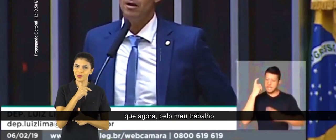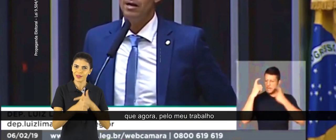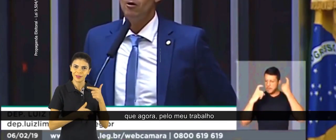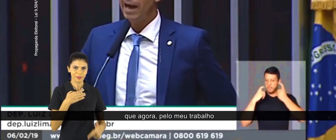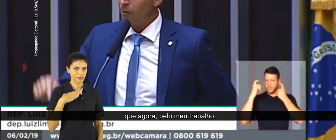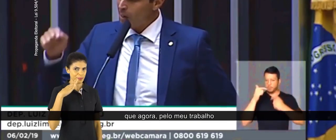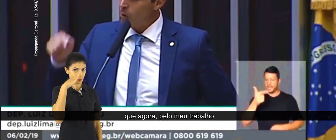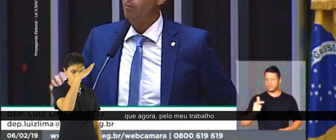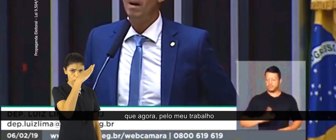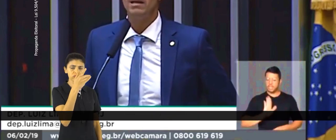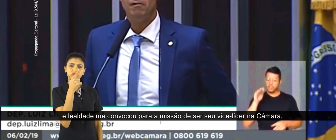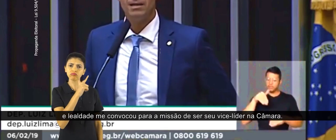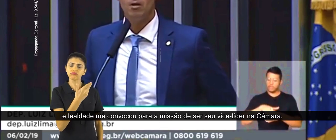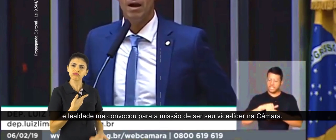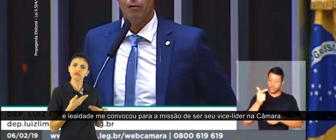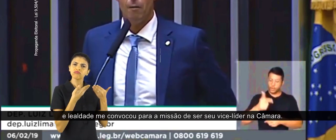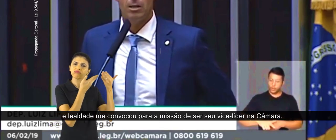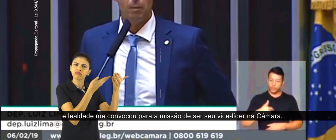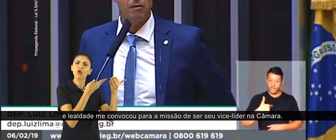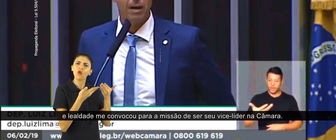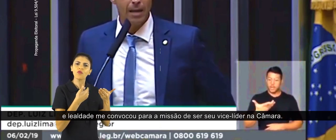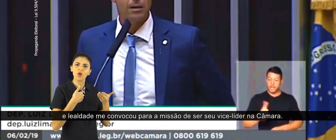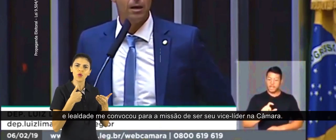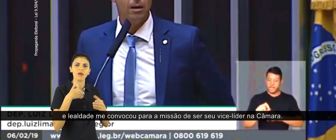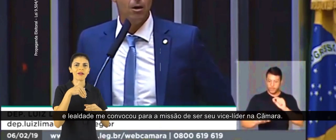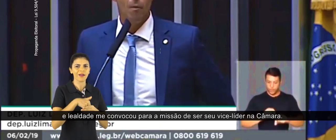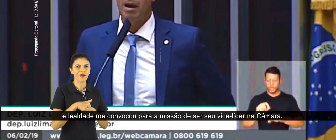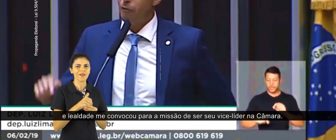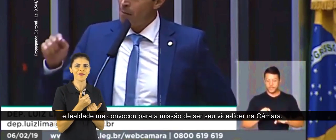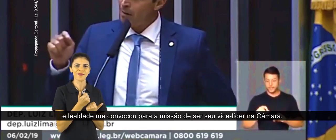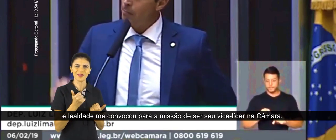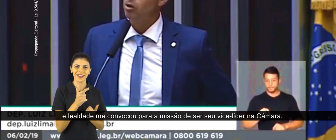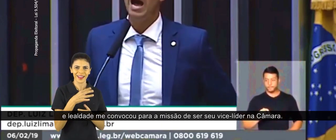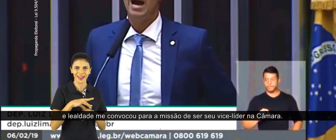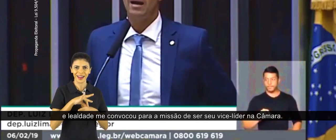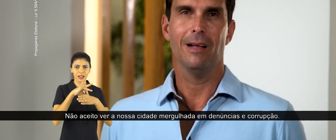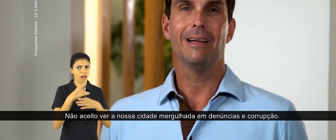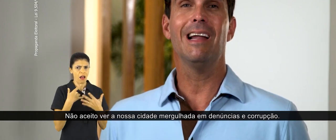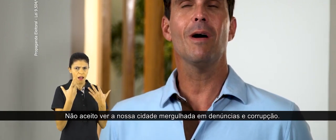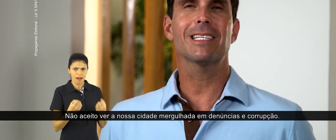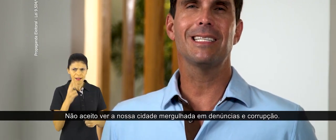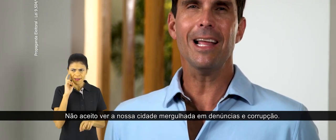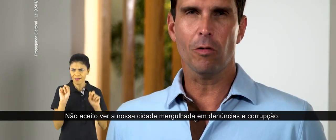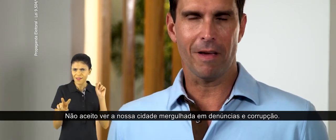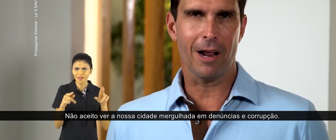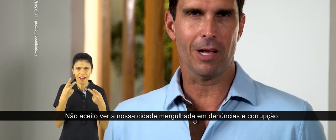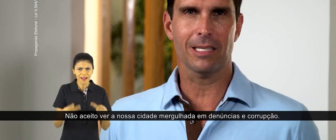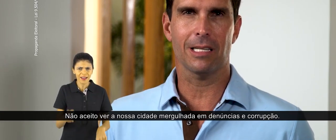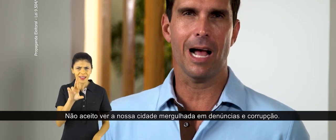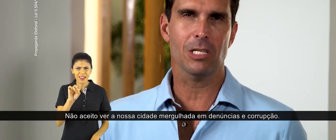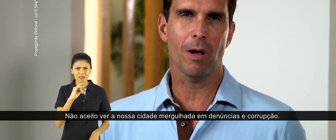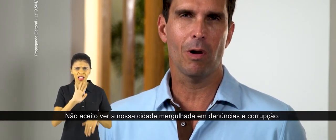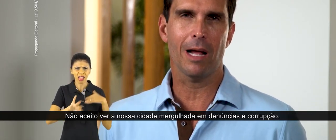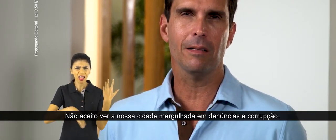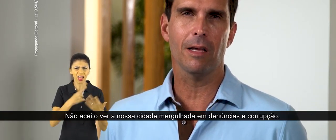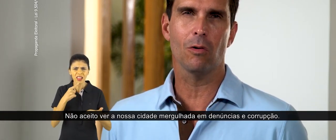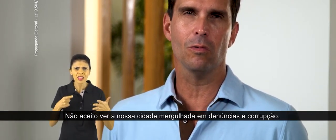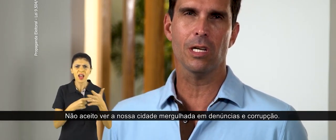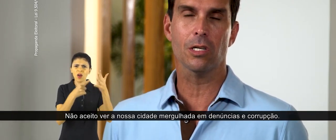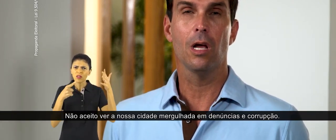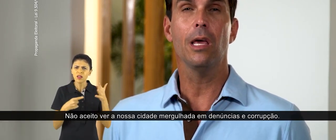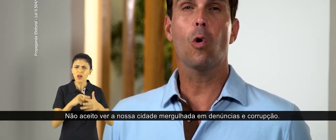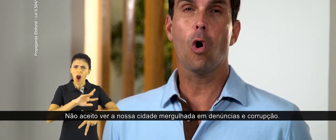que agora, pelo meu trabalho e lealdade, me convocou para a missão de ser seu vice-líder na Câmara. Não aceito ver a nossa cidade mergulhada